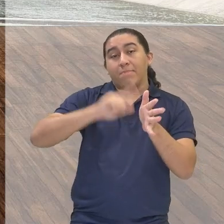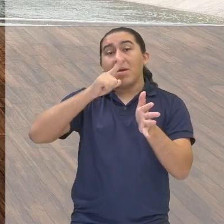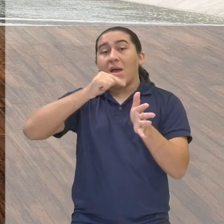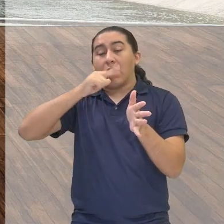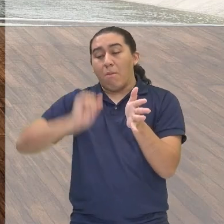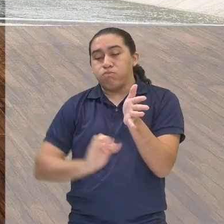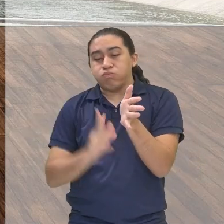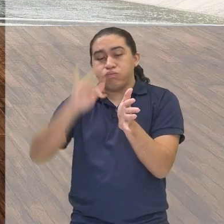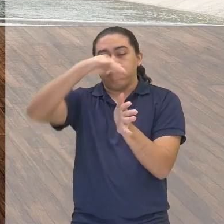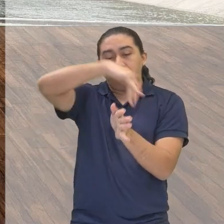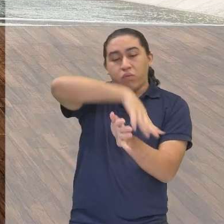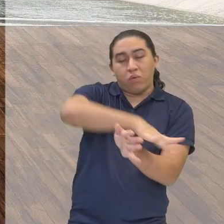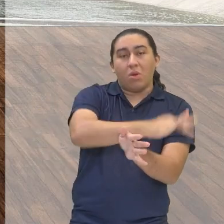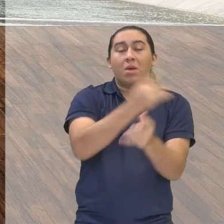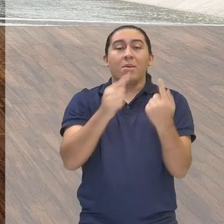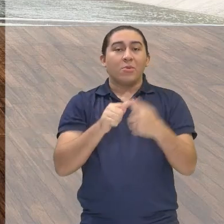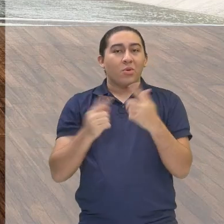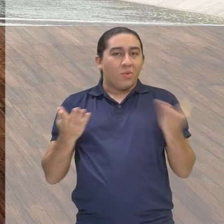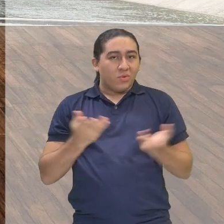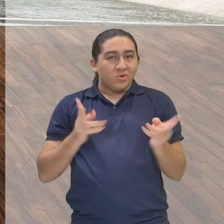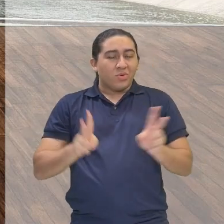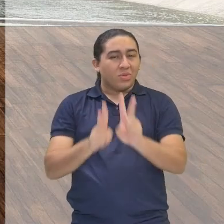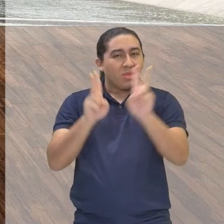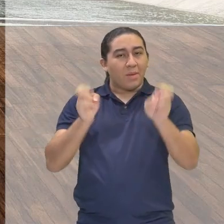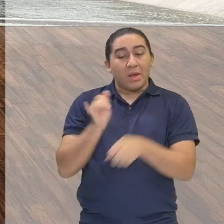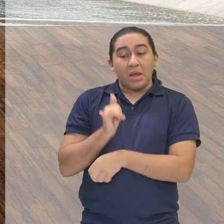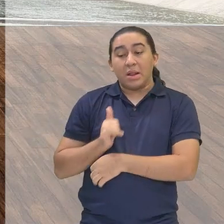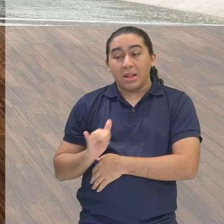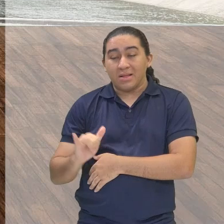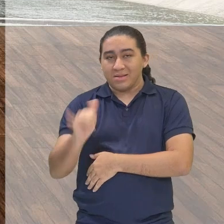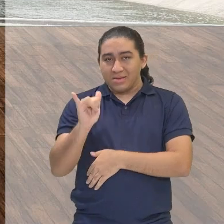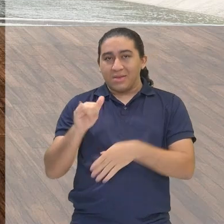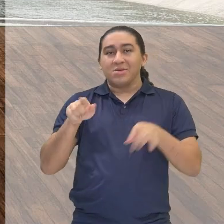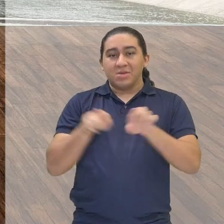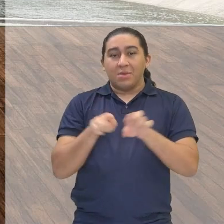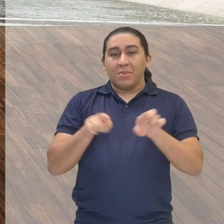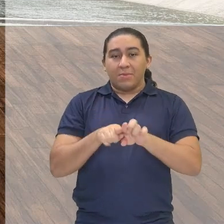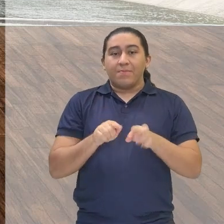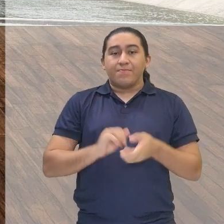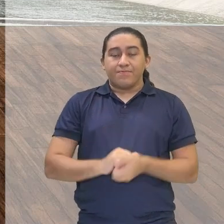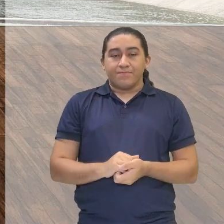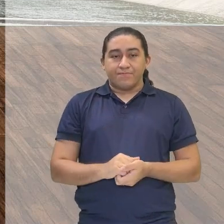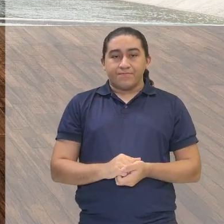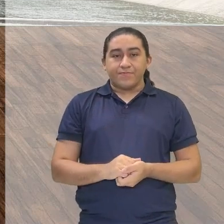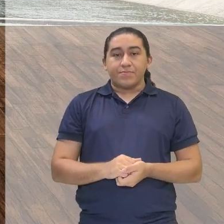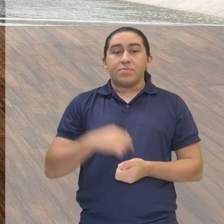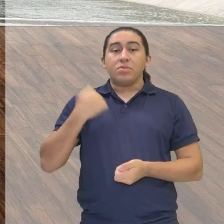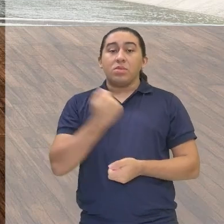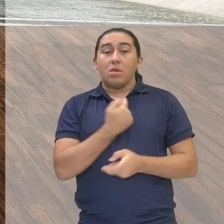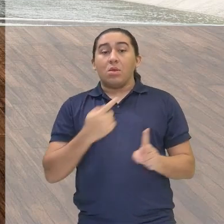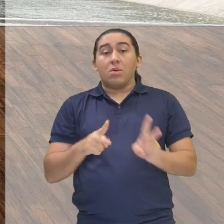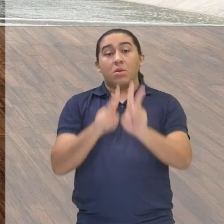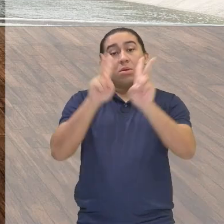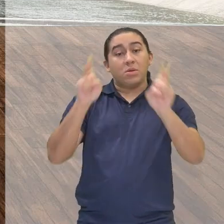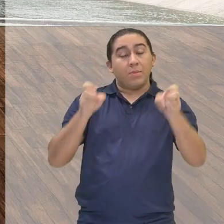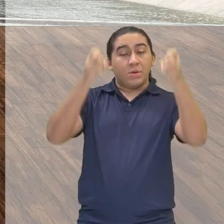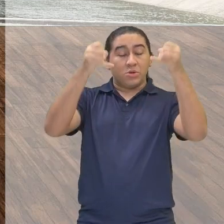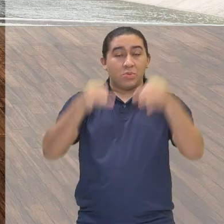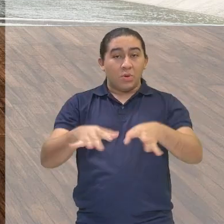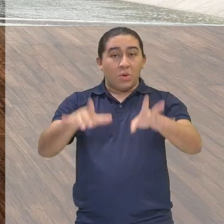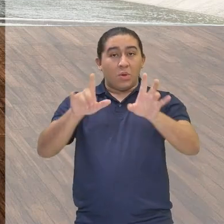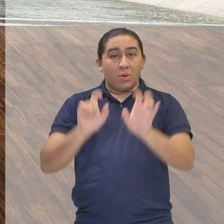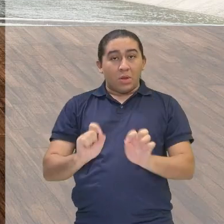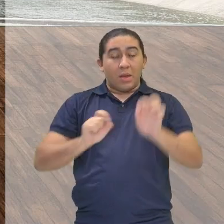também sobre energia elétrica, vamos falar sobre obtenção de energia elétrica e estaremos falando também de aparelhos